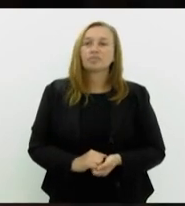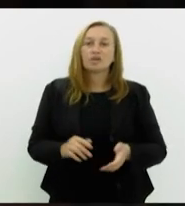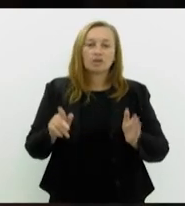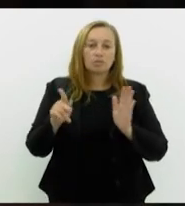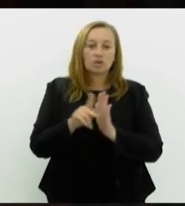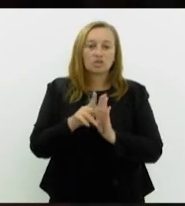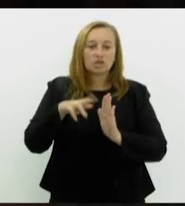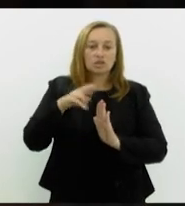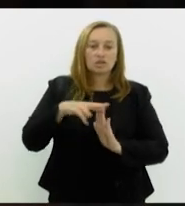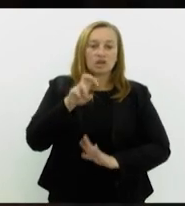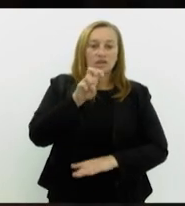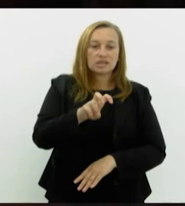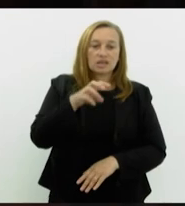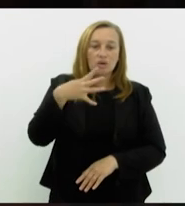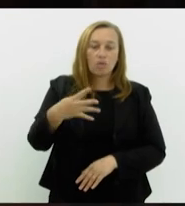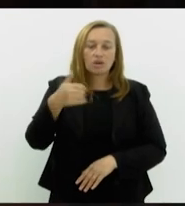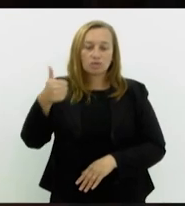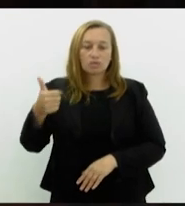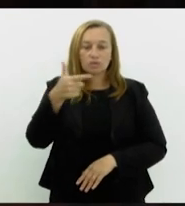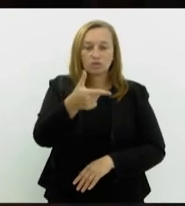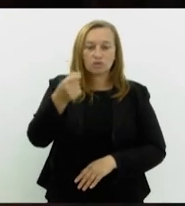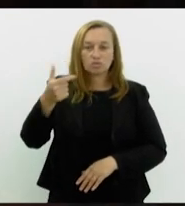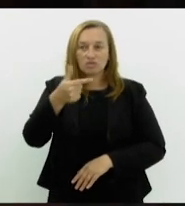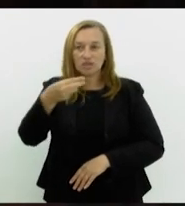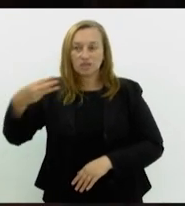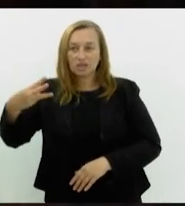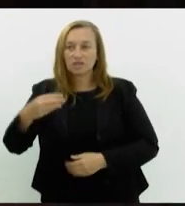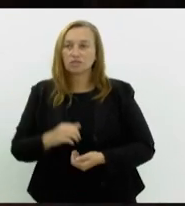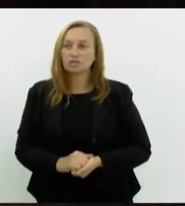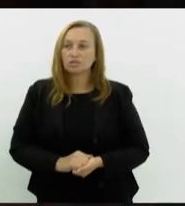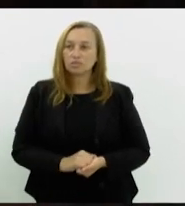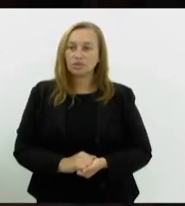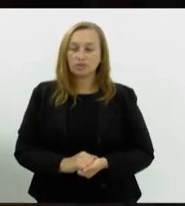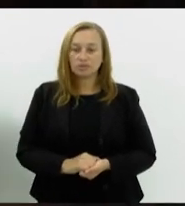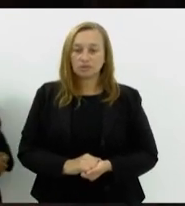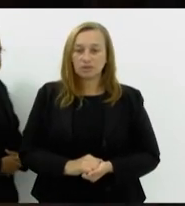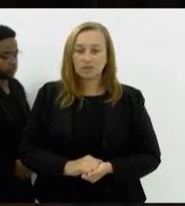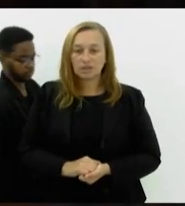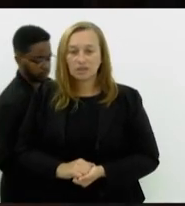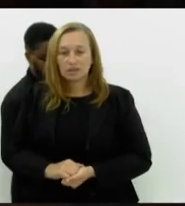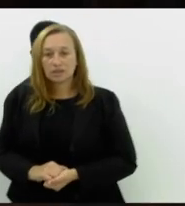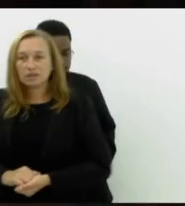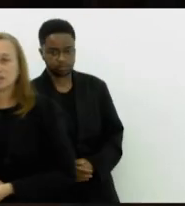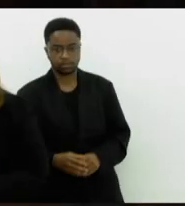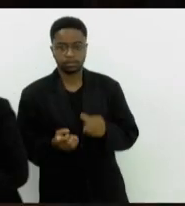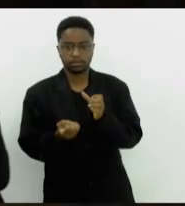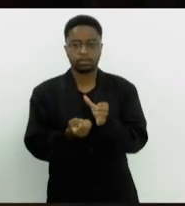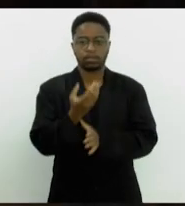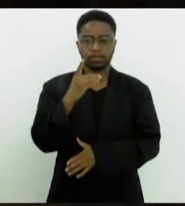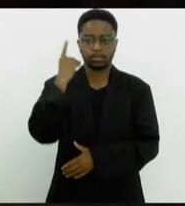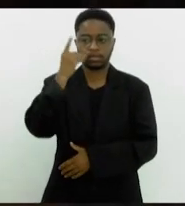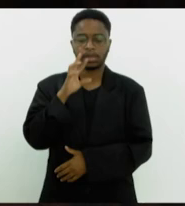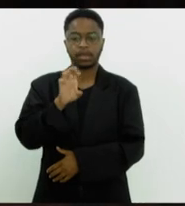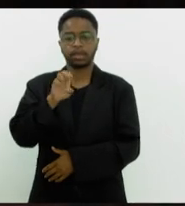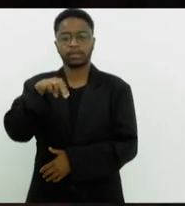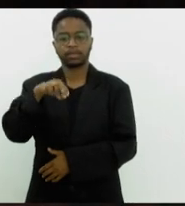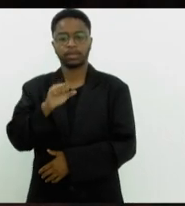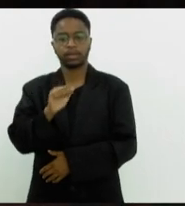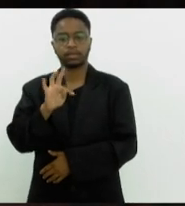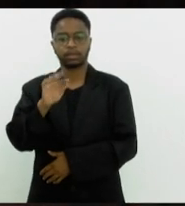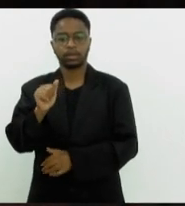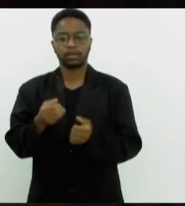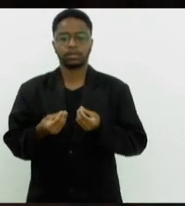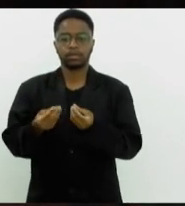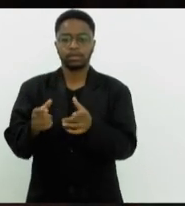de resolução 541 de 2023, de autoria da deputada Renata Souza, que concede o